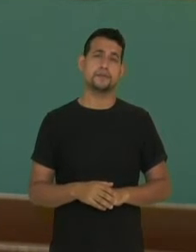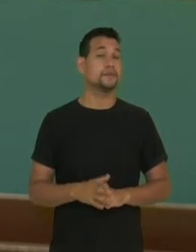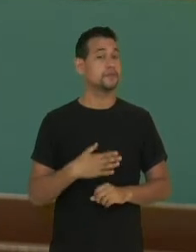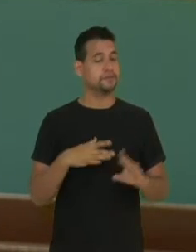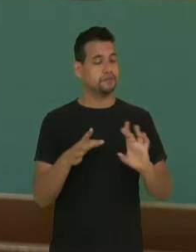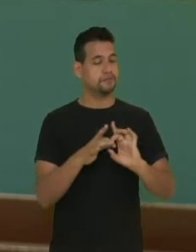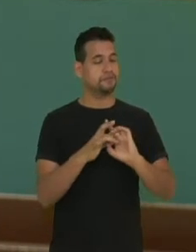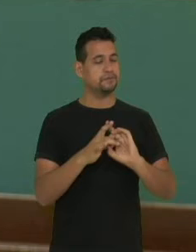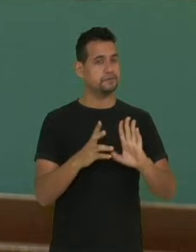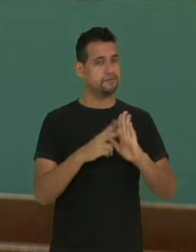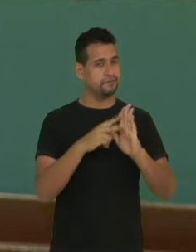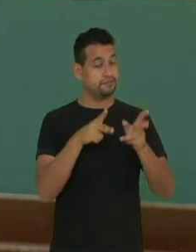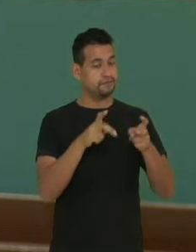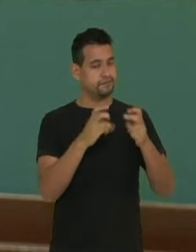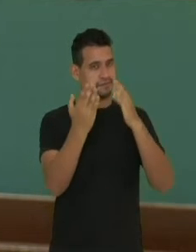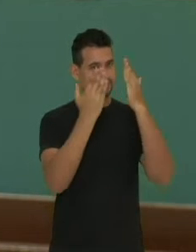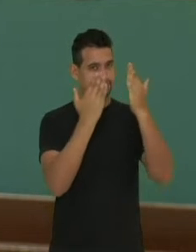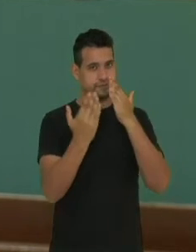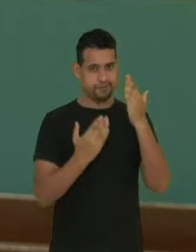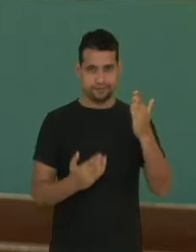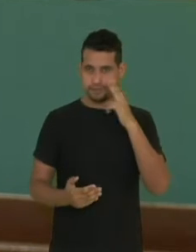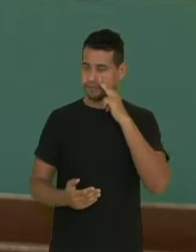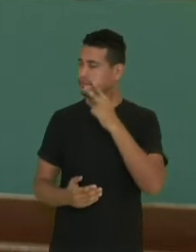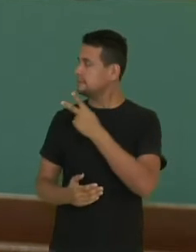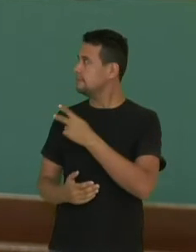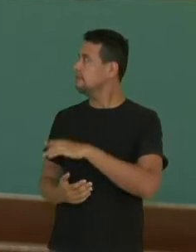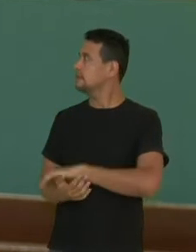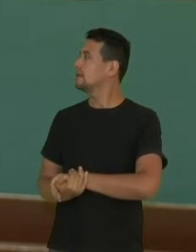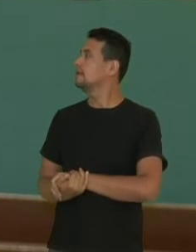deixei um pouquinho para vocês, né? Ó,